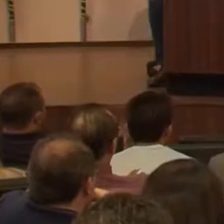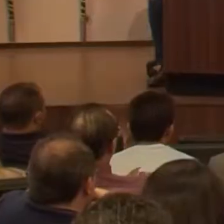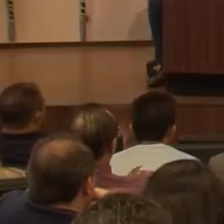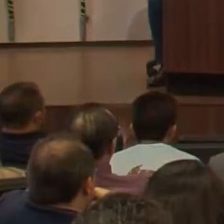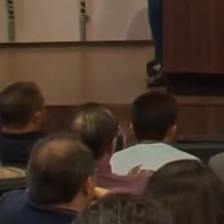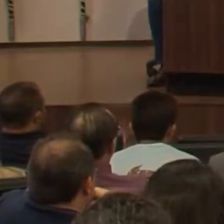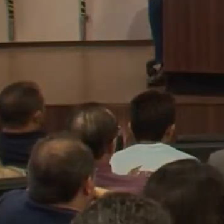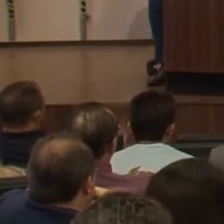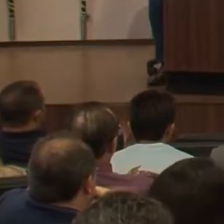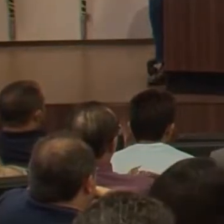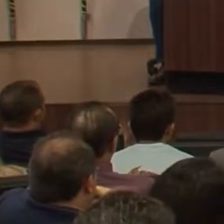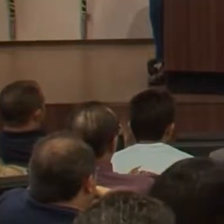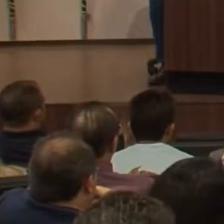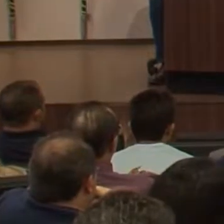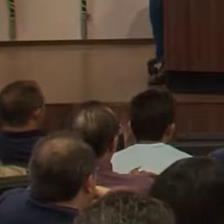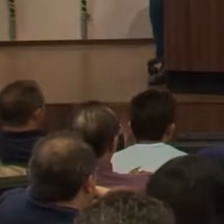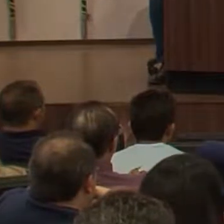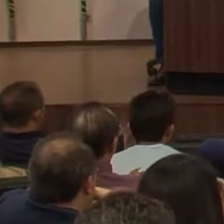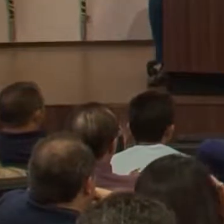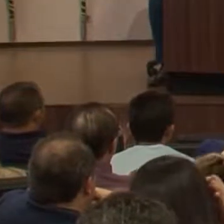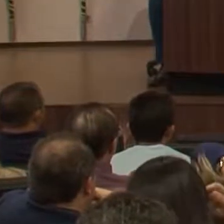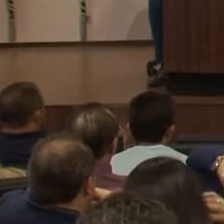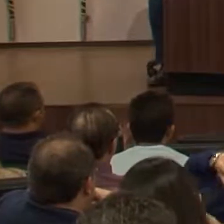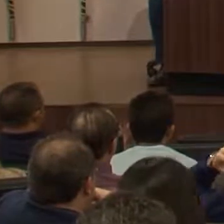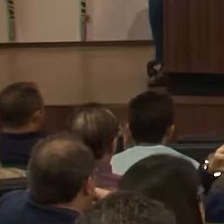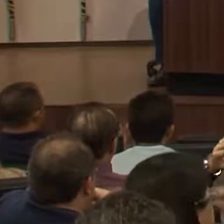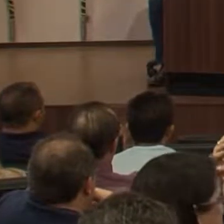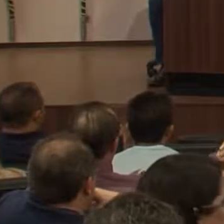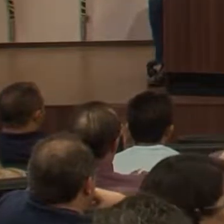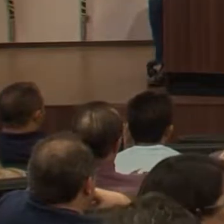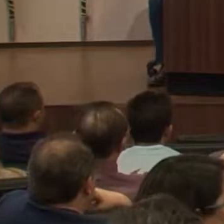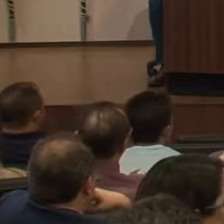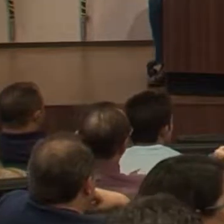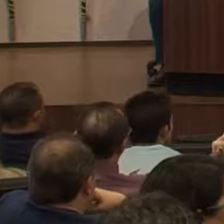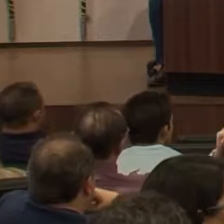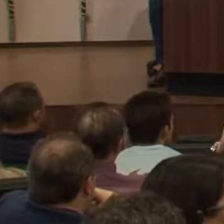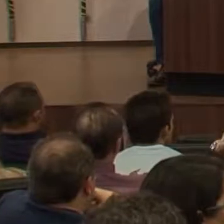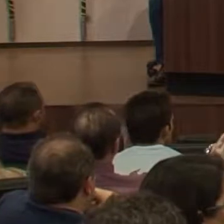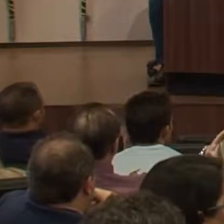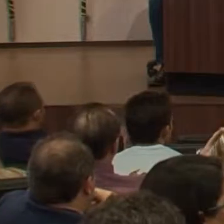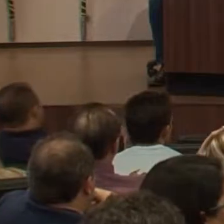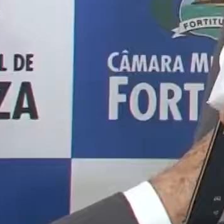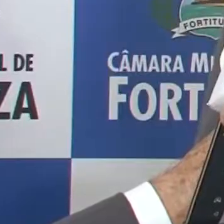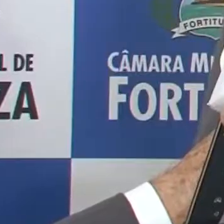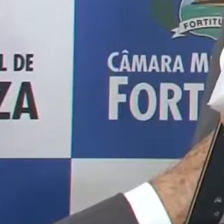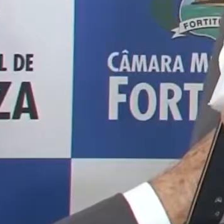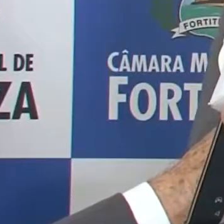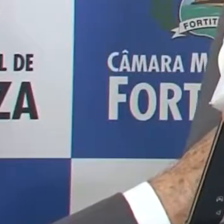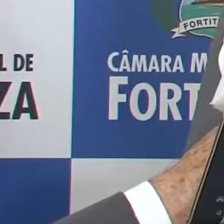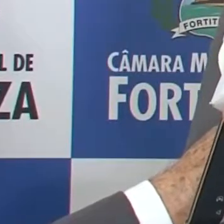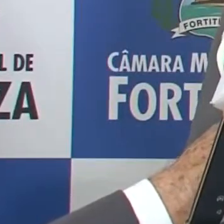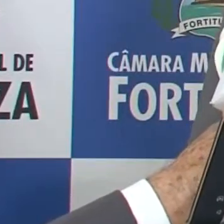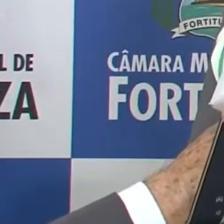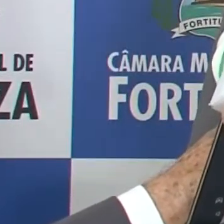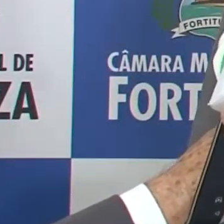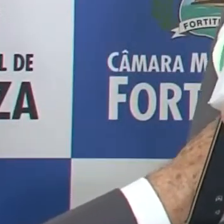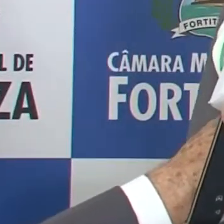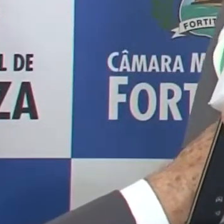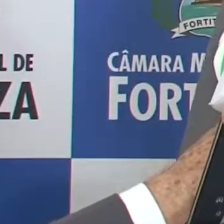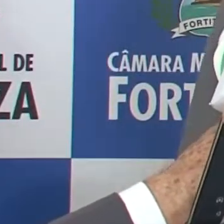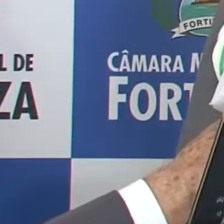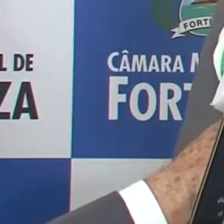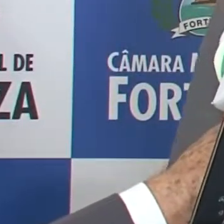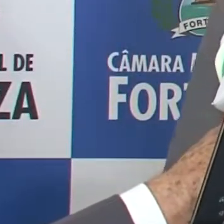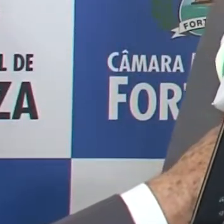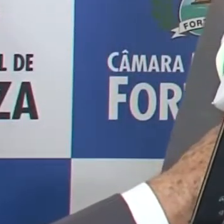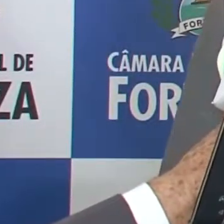que os parlamentares de Fortaleza têm com esse tema tão importante para todos os brasileiros. Estamos aqui para contribuir com esse